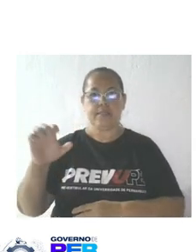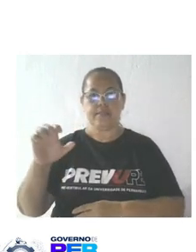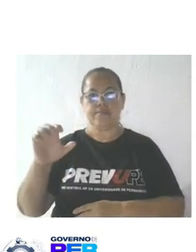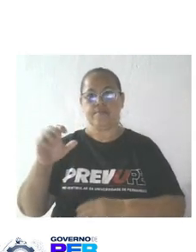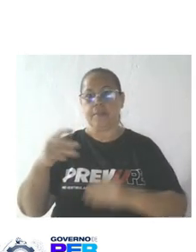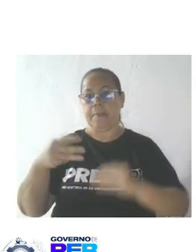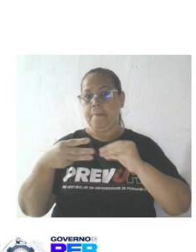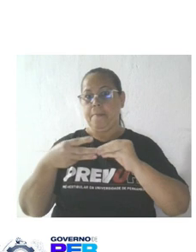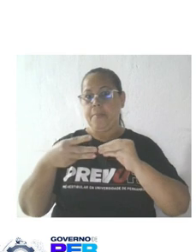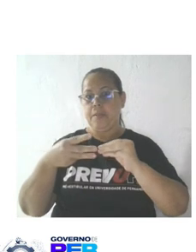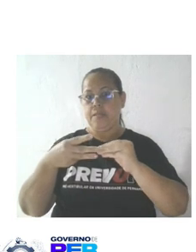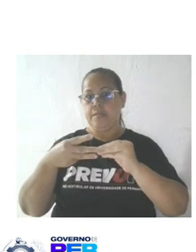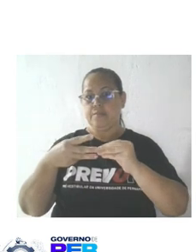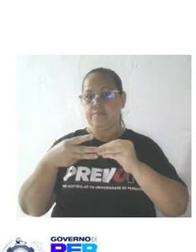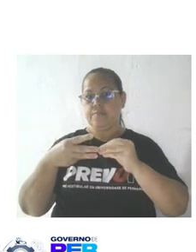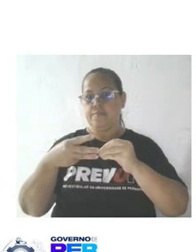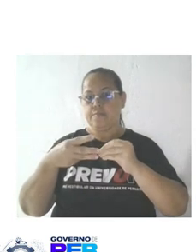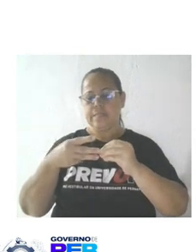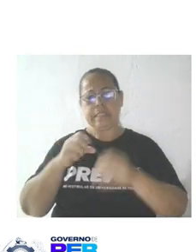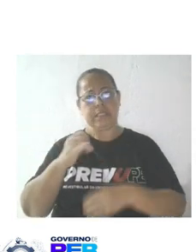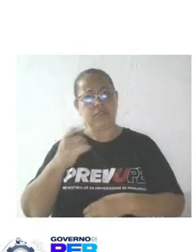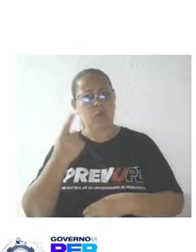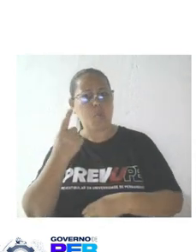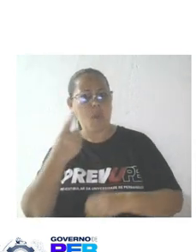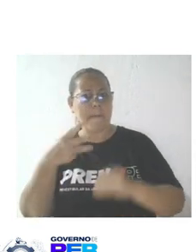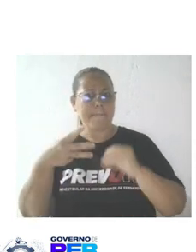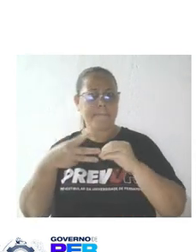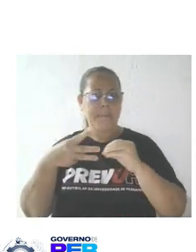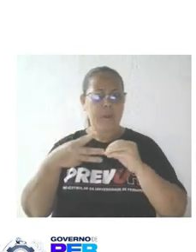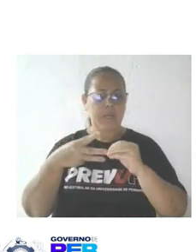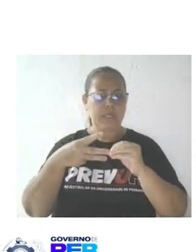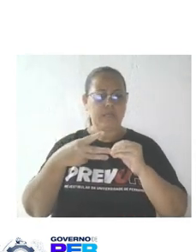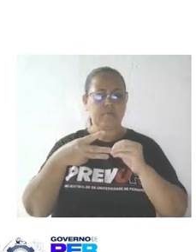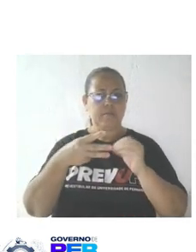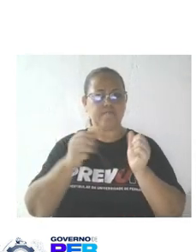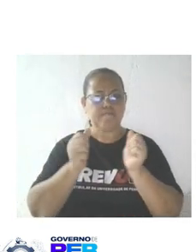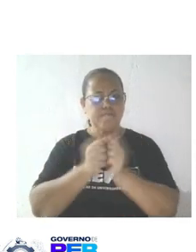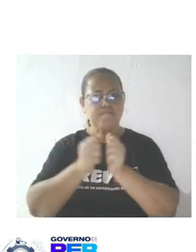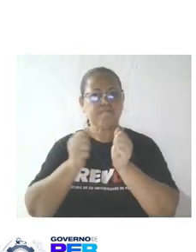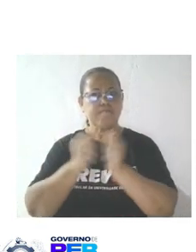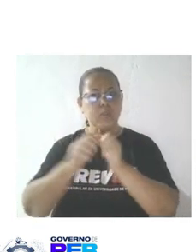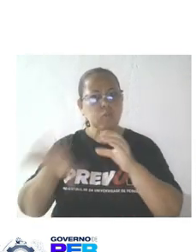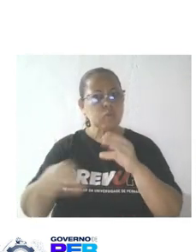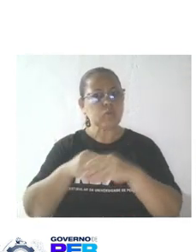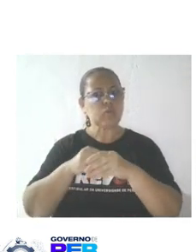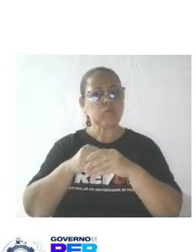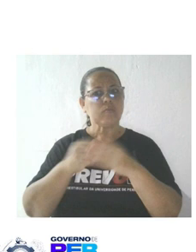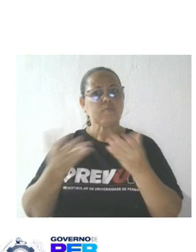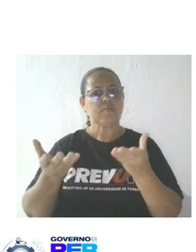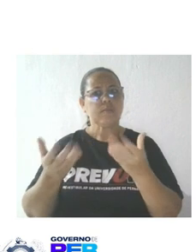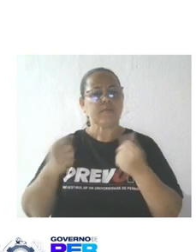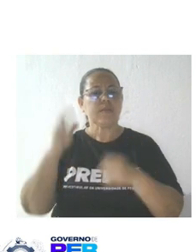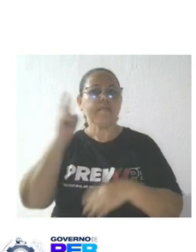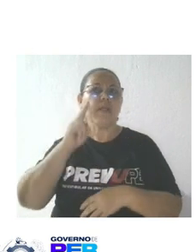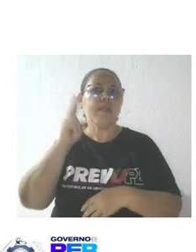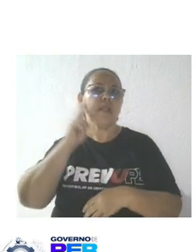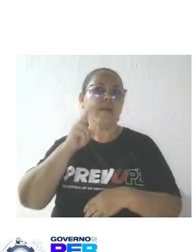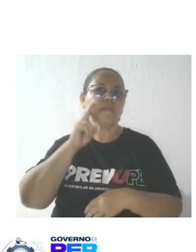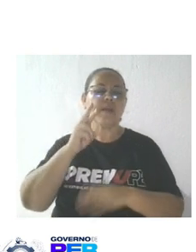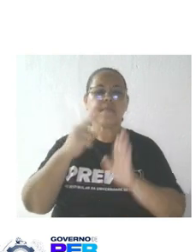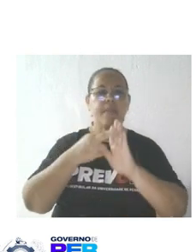gente precisa ver se uma molécula, se um segmento complementa o outro. A gente precisa lembrar daquela regrinha